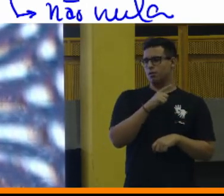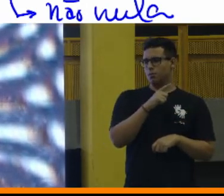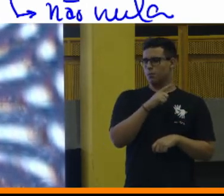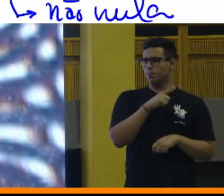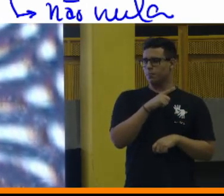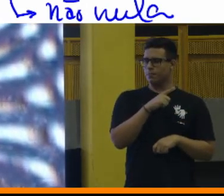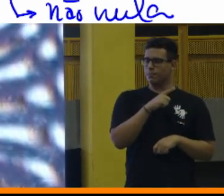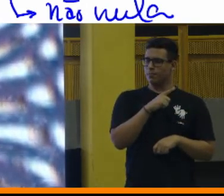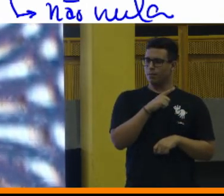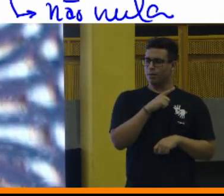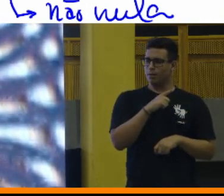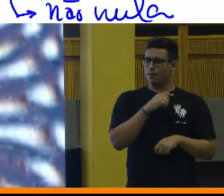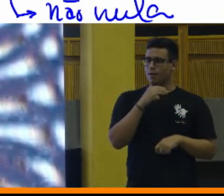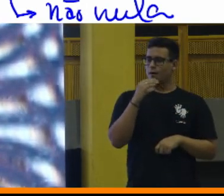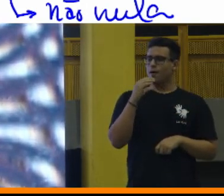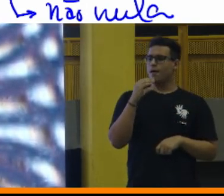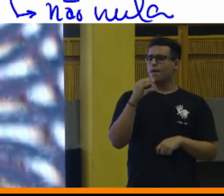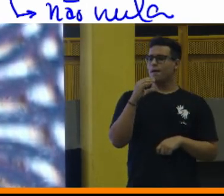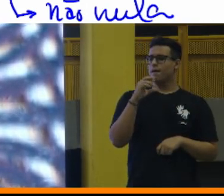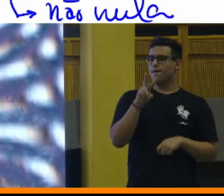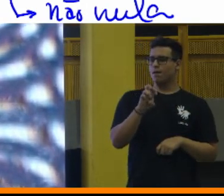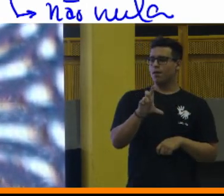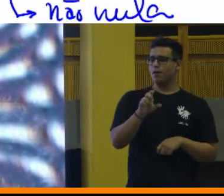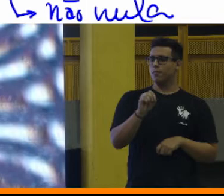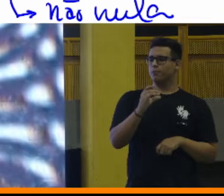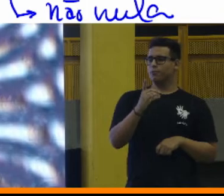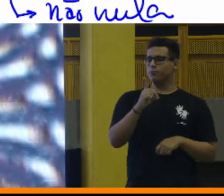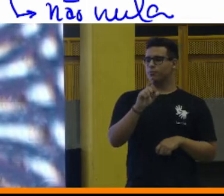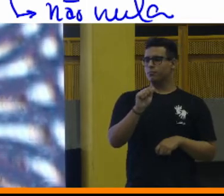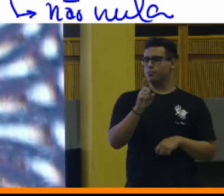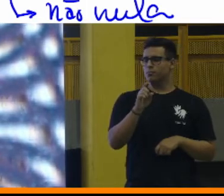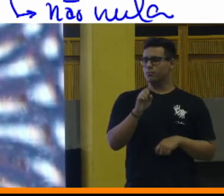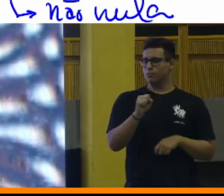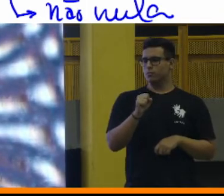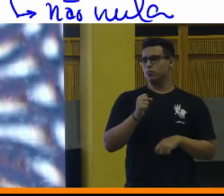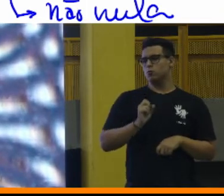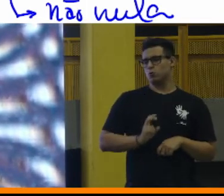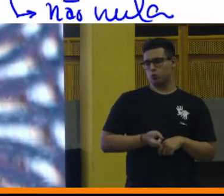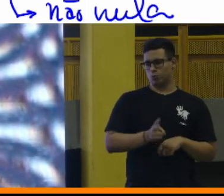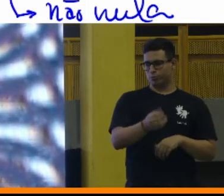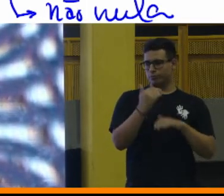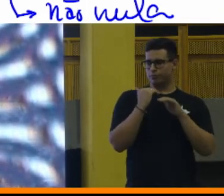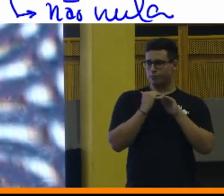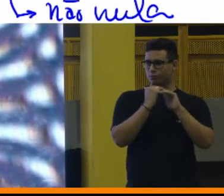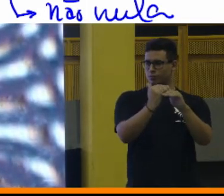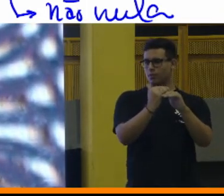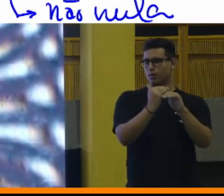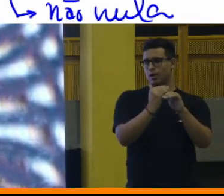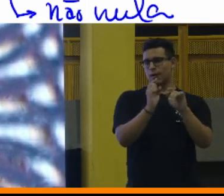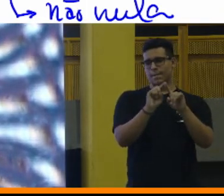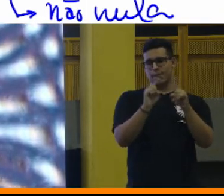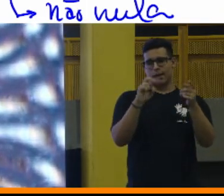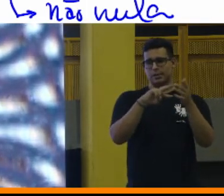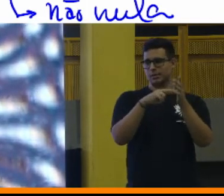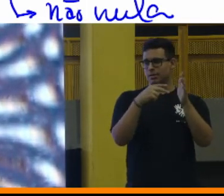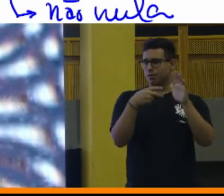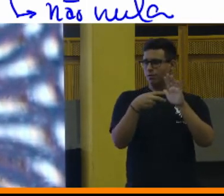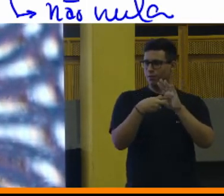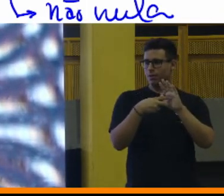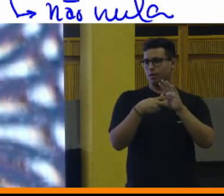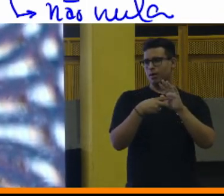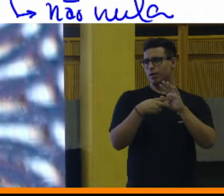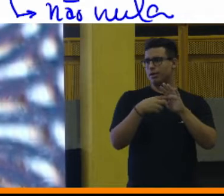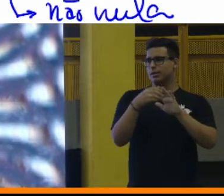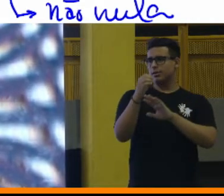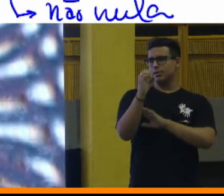eu quero dizer com isso? Um corpo que está em movimento, se tiver força resultante